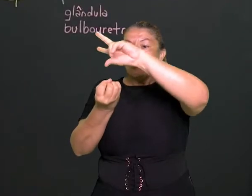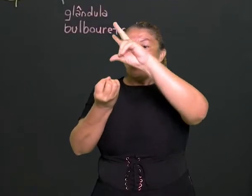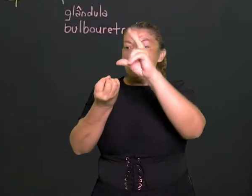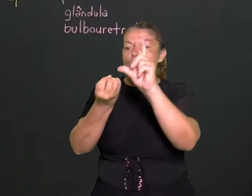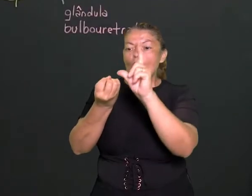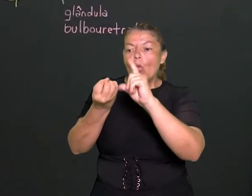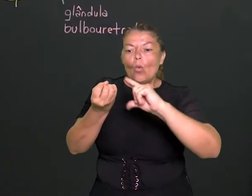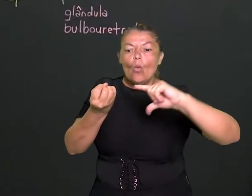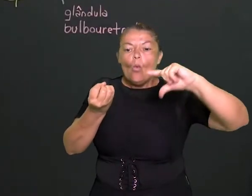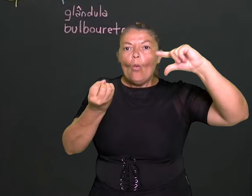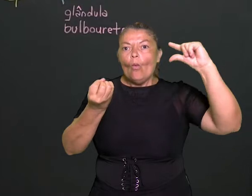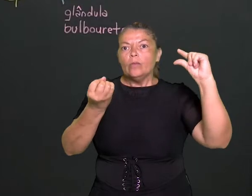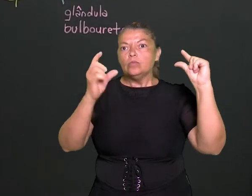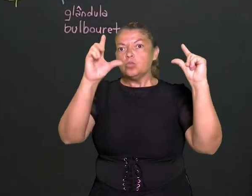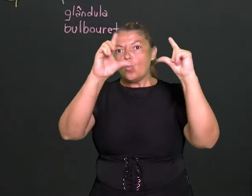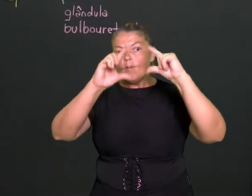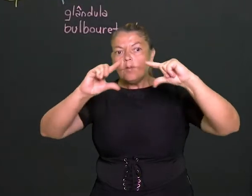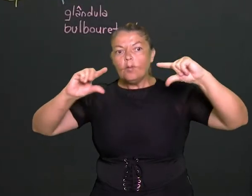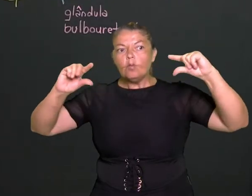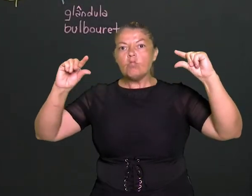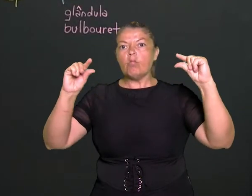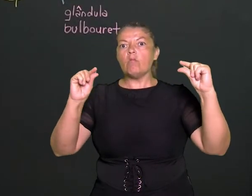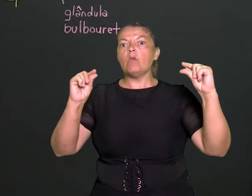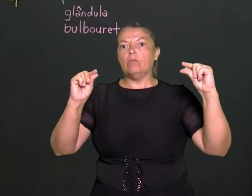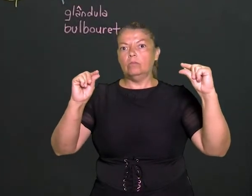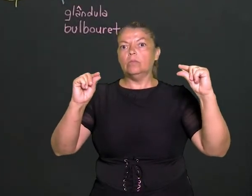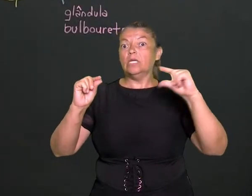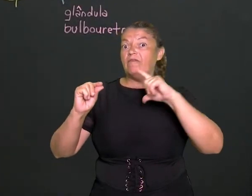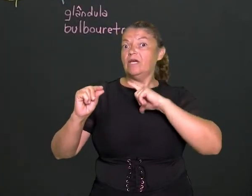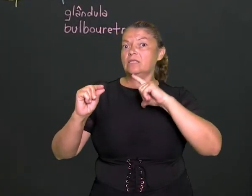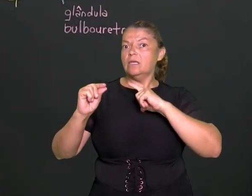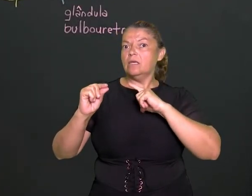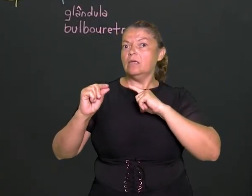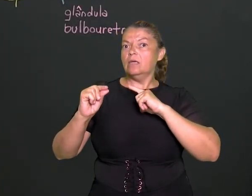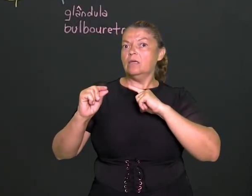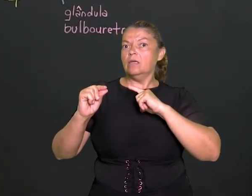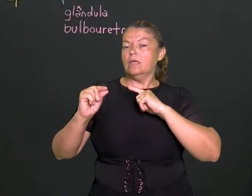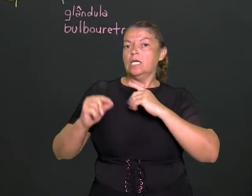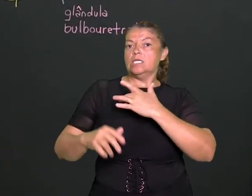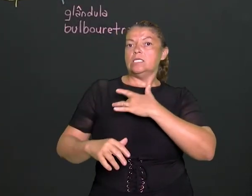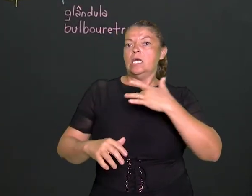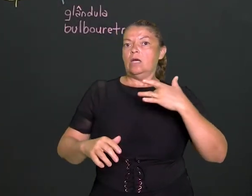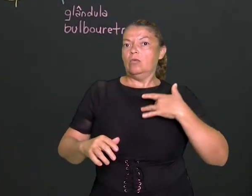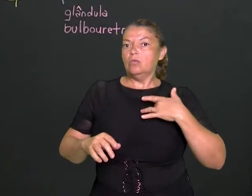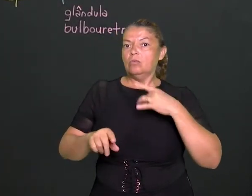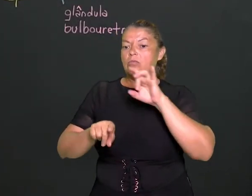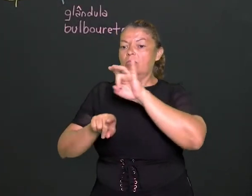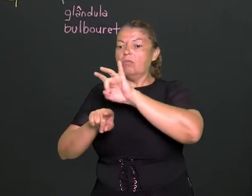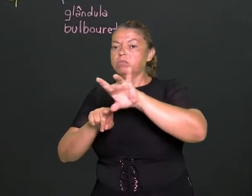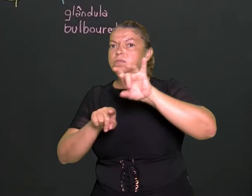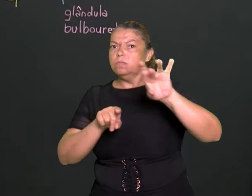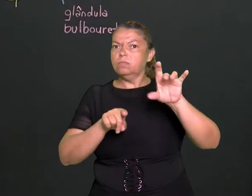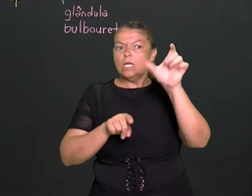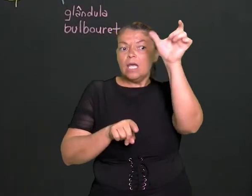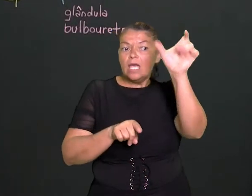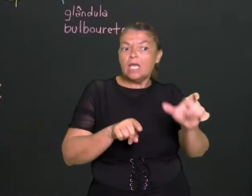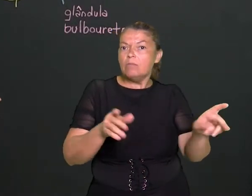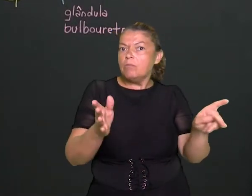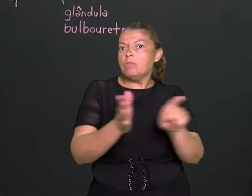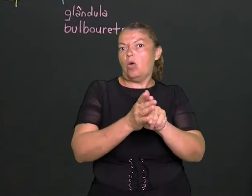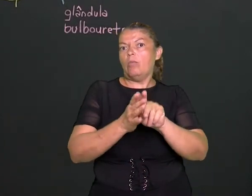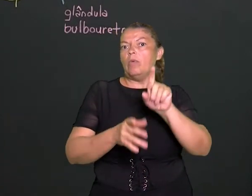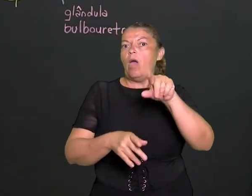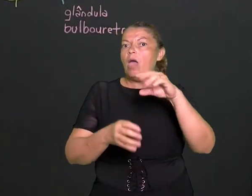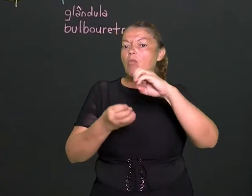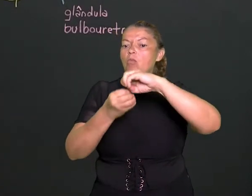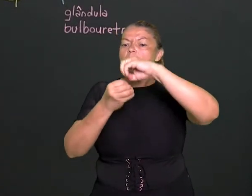produzir uma secreção que visa dar nutrição para esse espermatozoide. O espermatozoide ele é uma célula. Como uma célula precisa